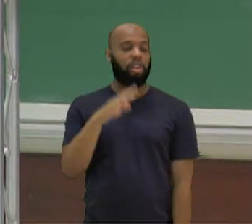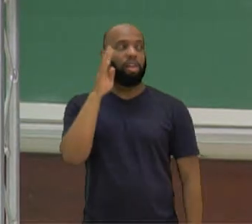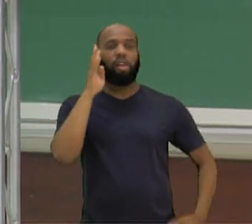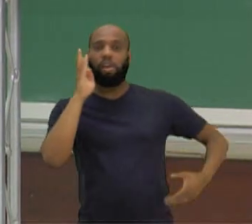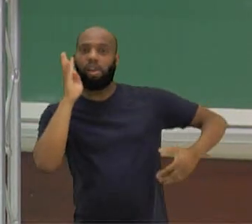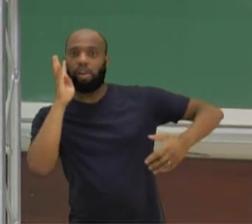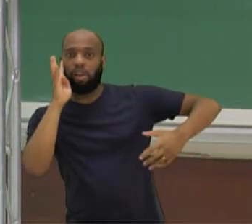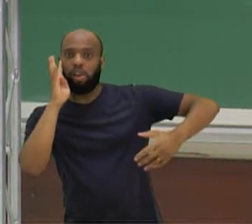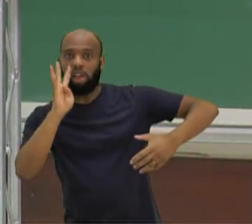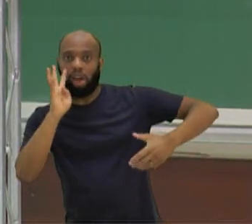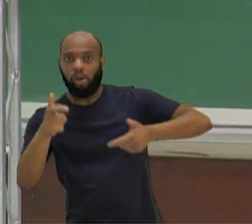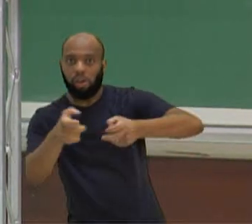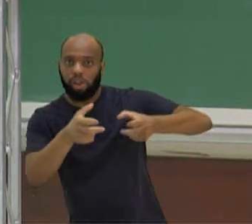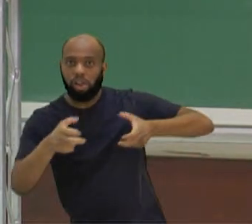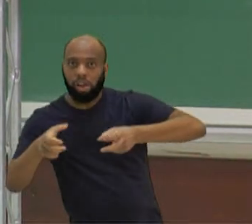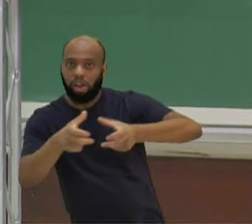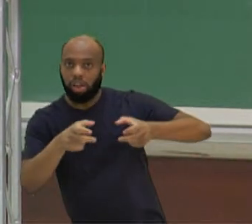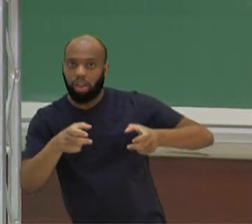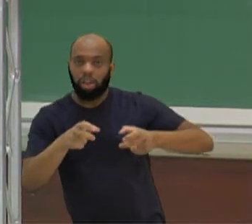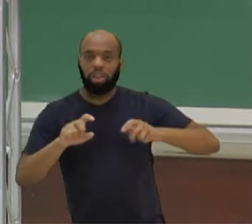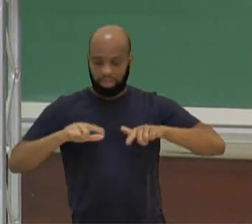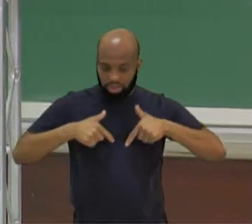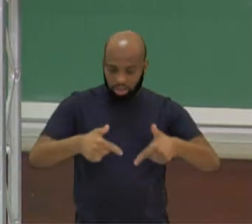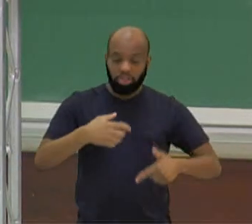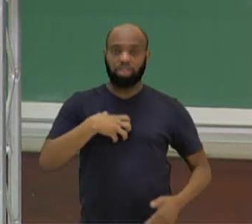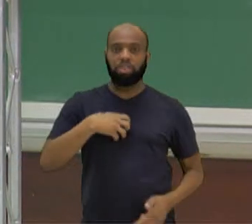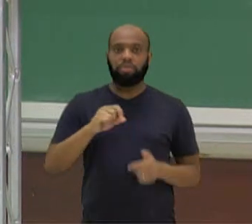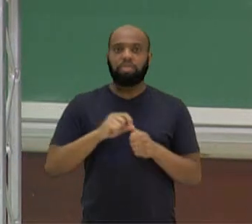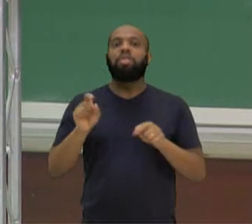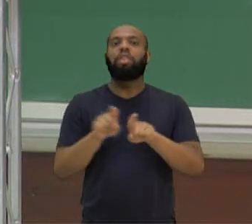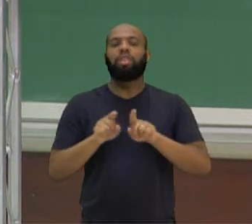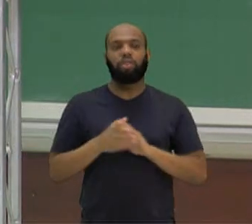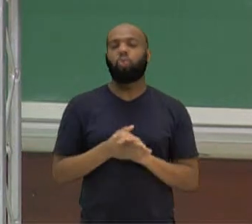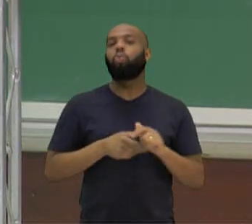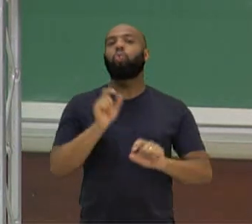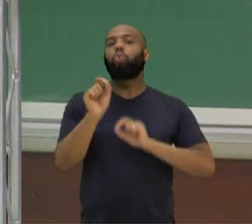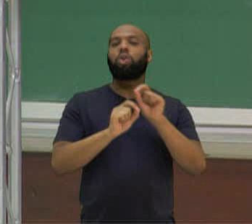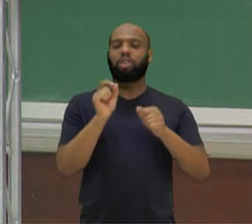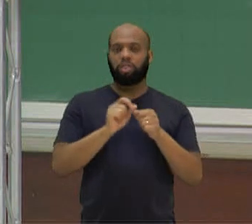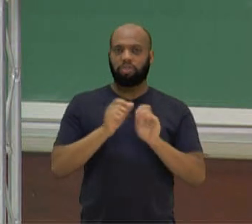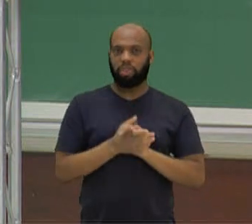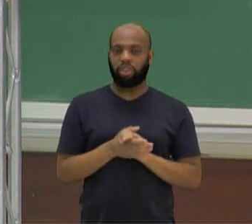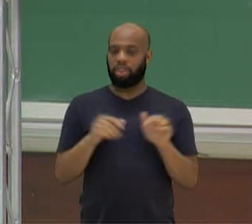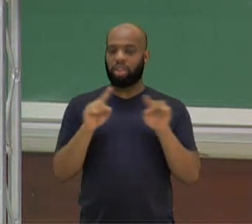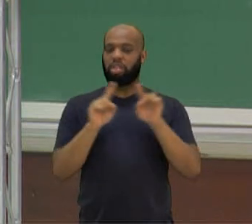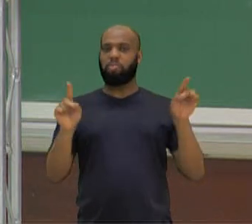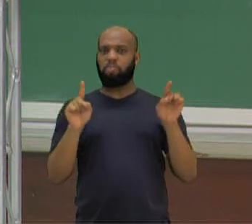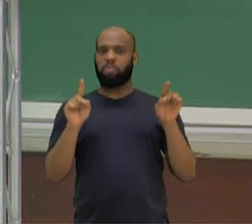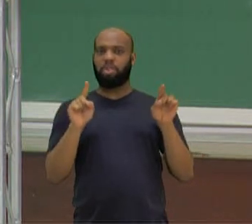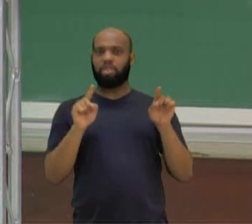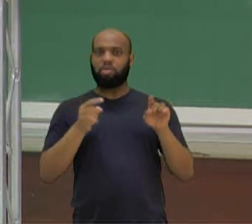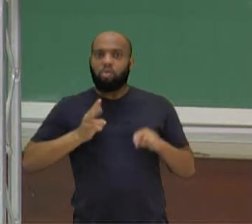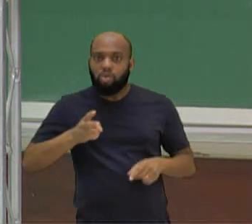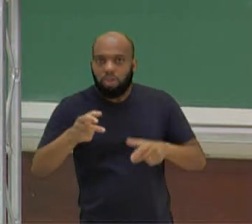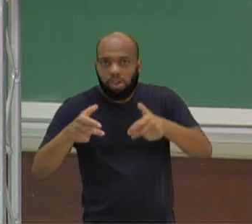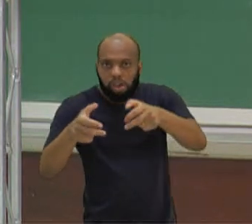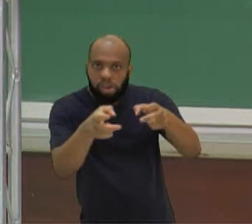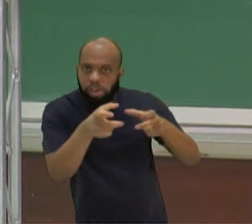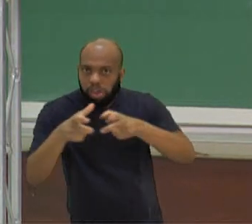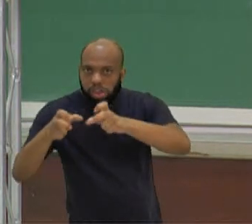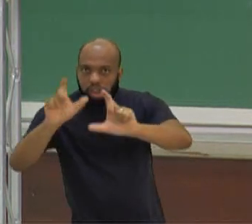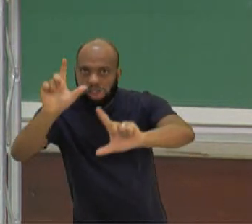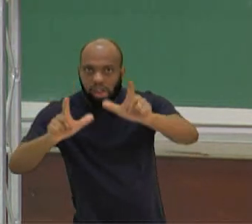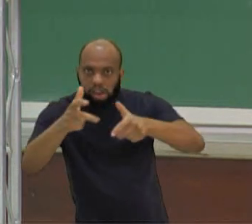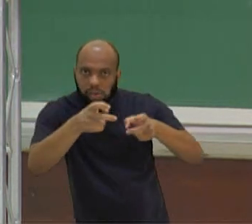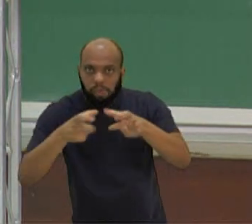legal. E a ação que ele fez ali, que ação? Mas não desviou os olhos da tela,